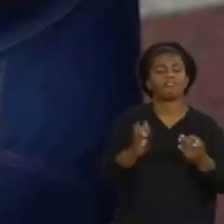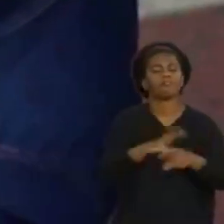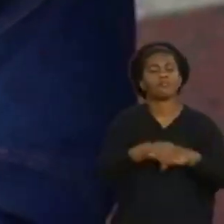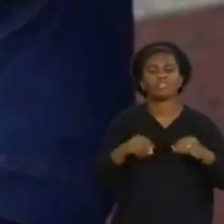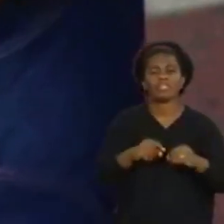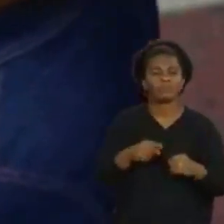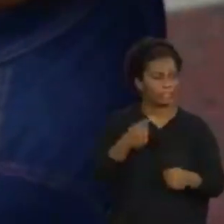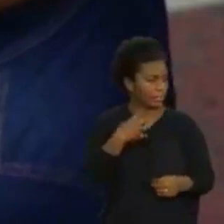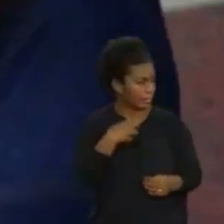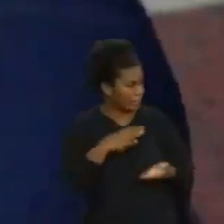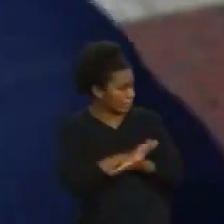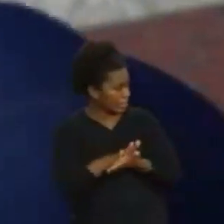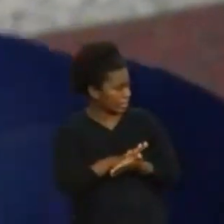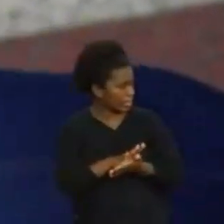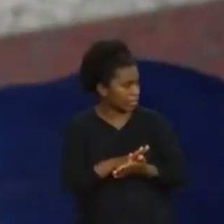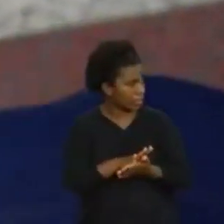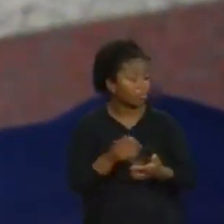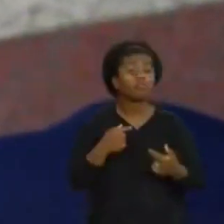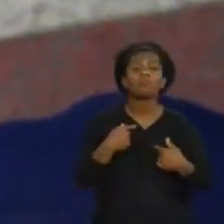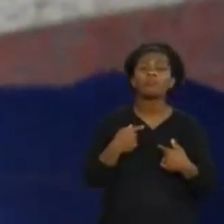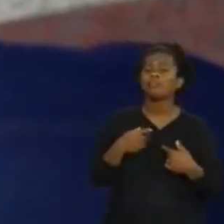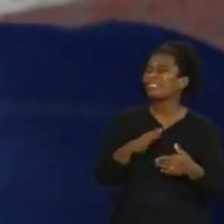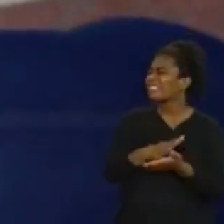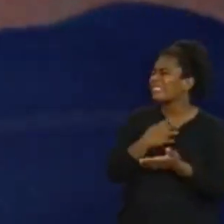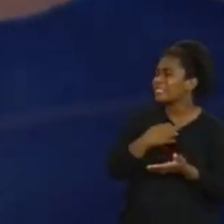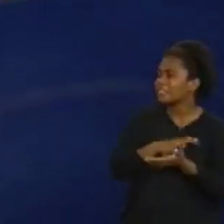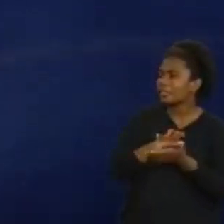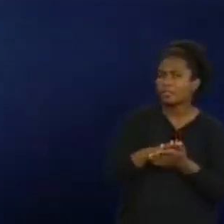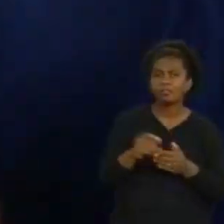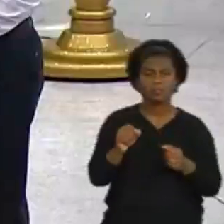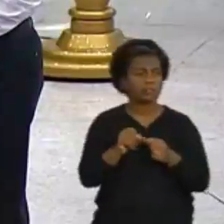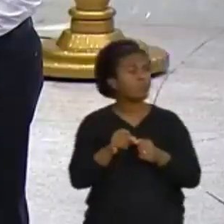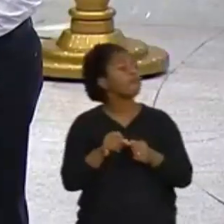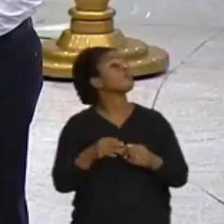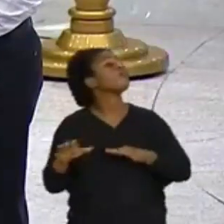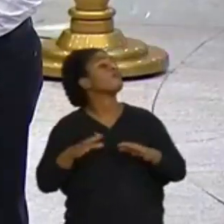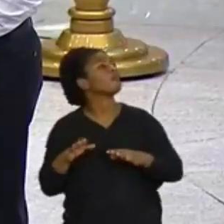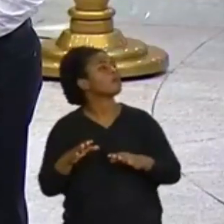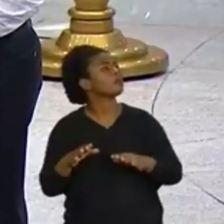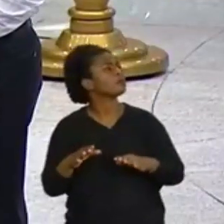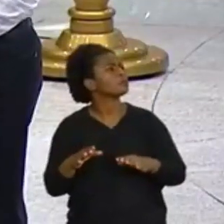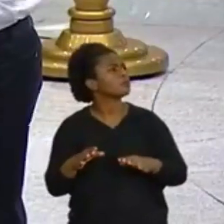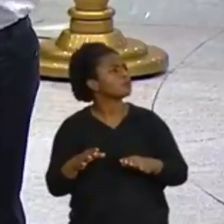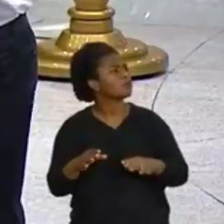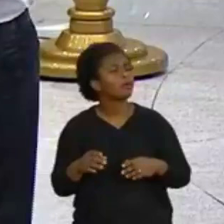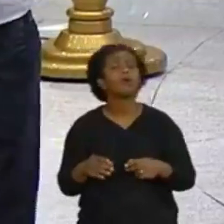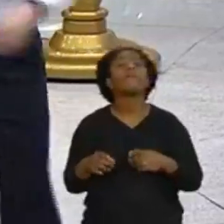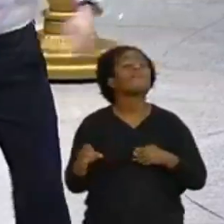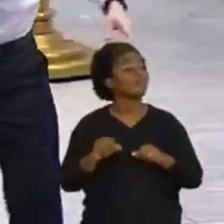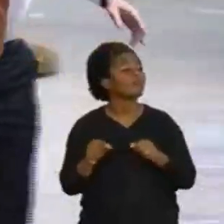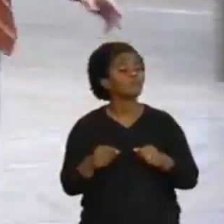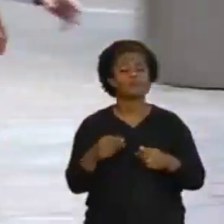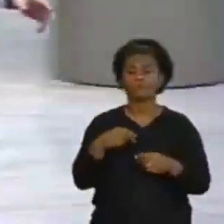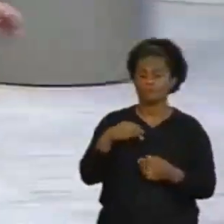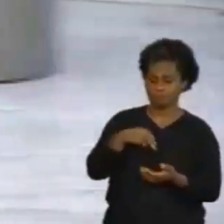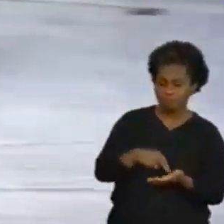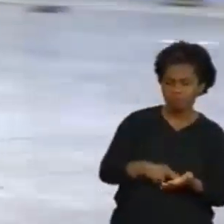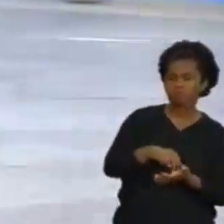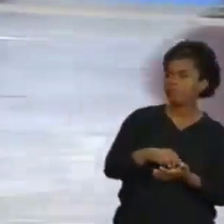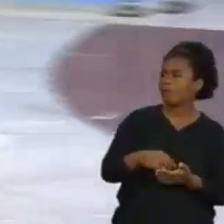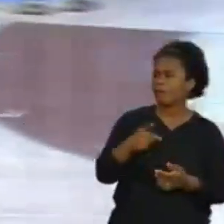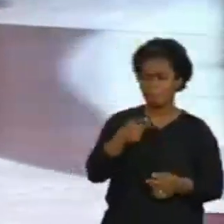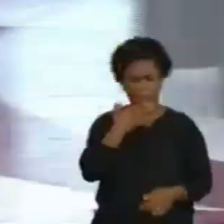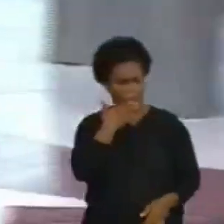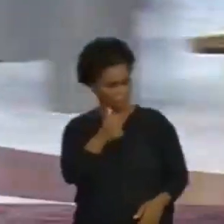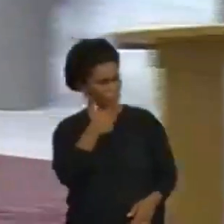nada? Nada. Mexe aí agora, tira o microfone para baixar. Que isso, tá melhor que eu. Curada, graças a Deus, graças aqui a Deus. Aqui em